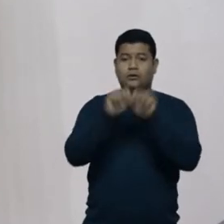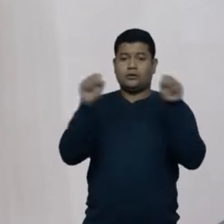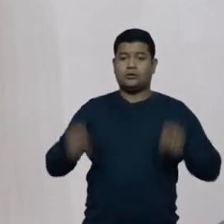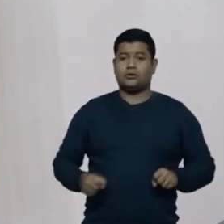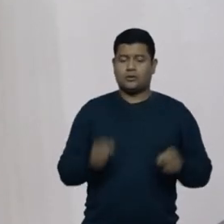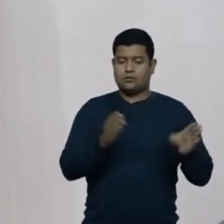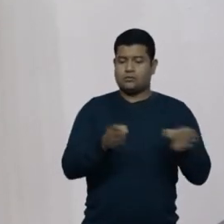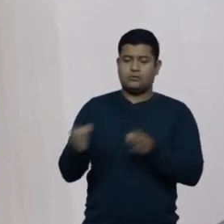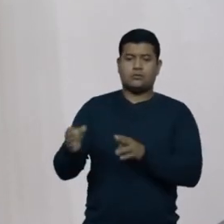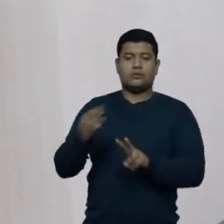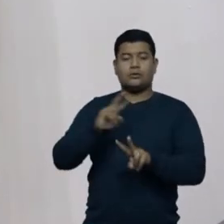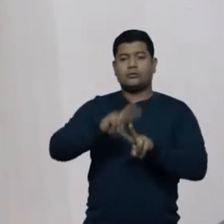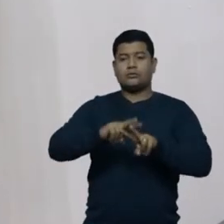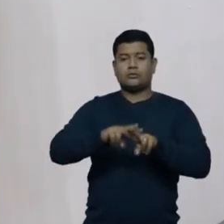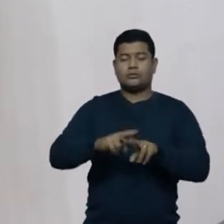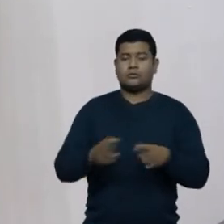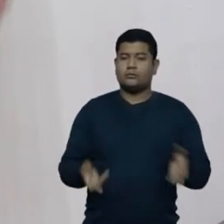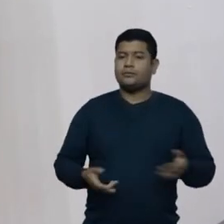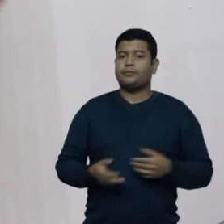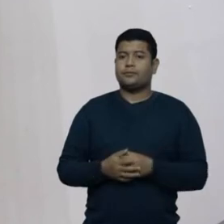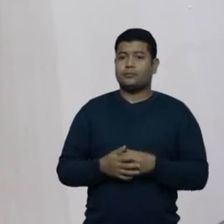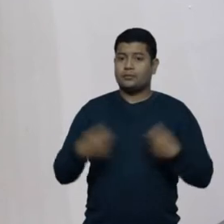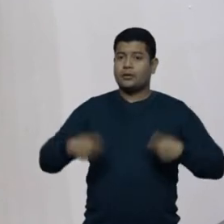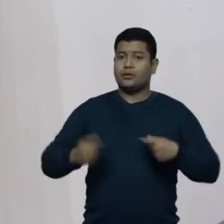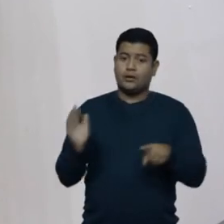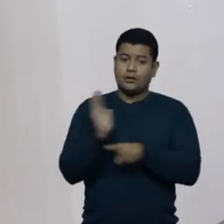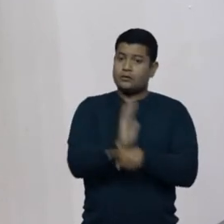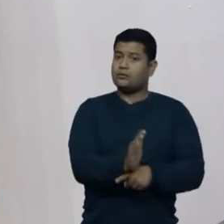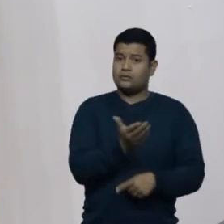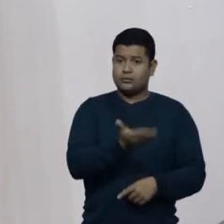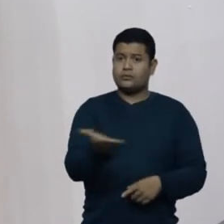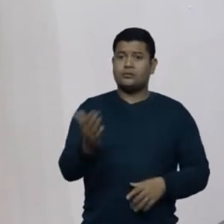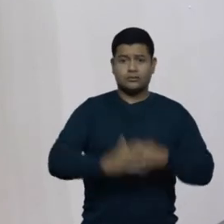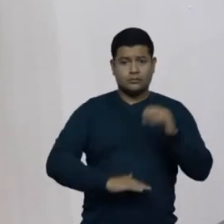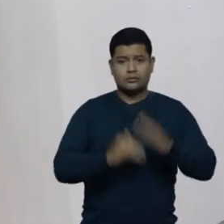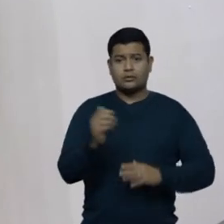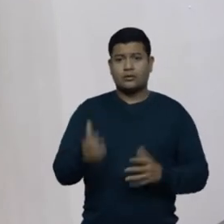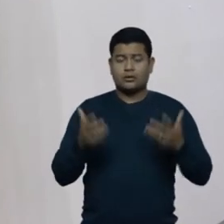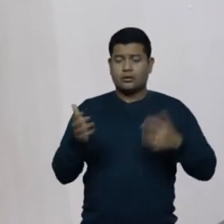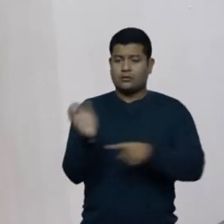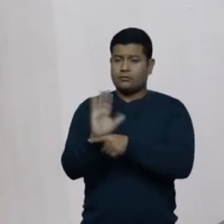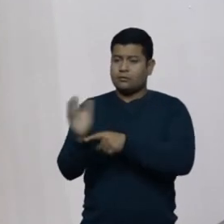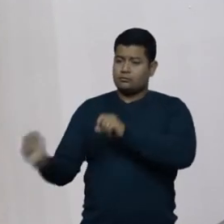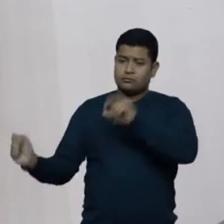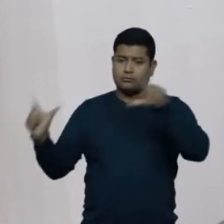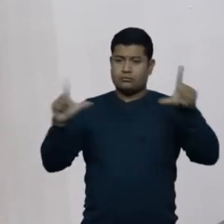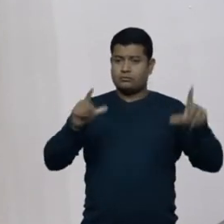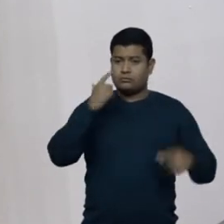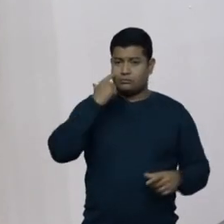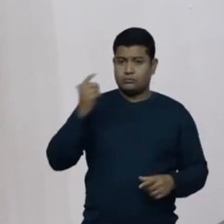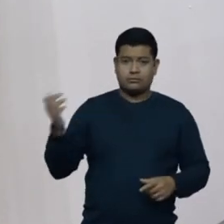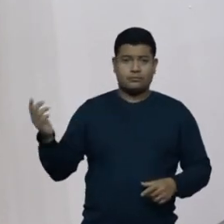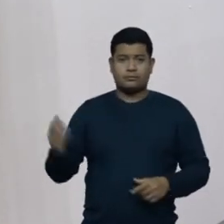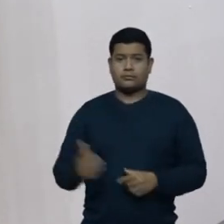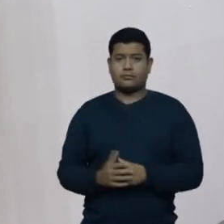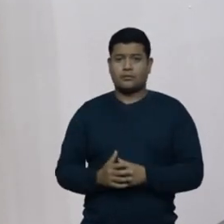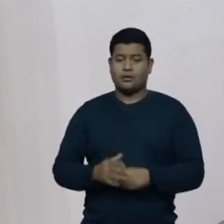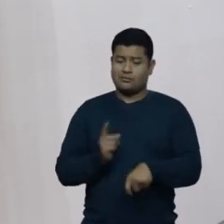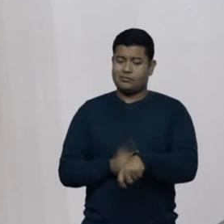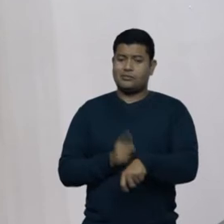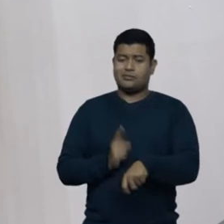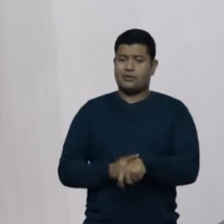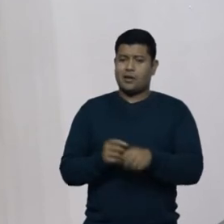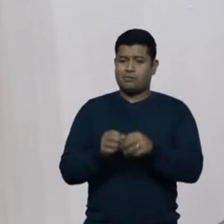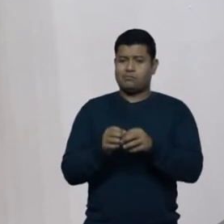essas ações. Eu queria colocar alguns vídeos. O nosso tempo não é muito